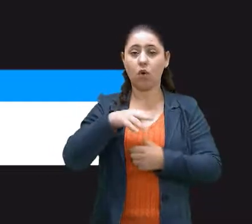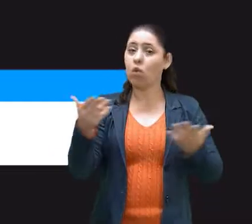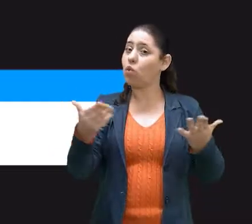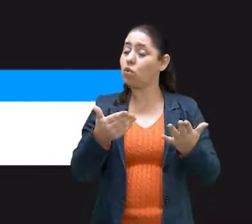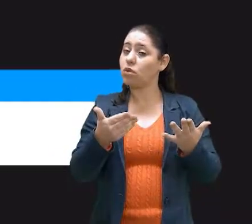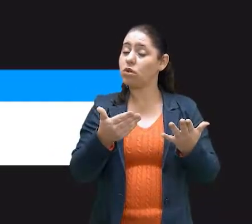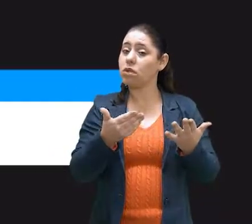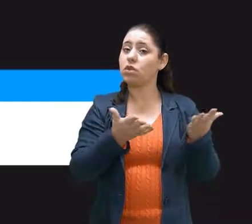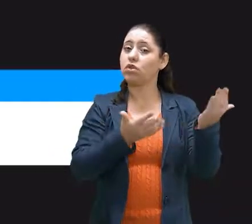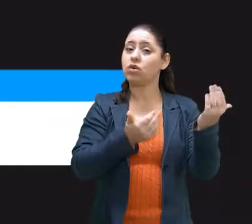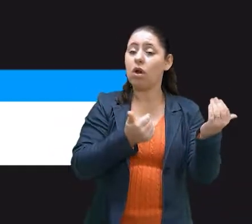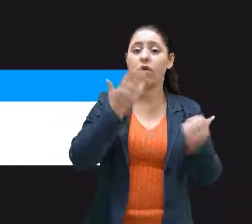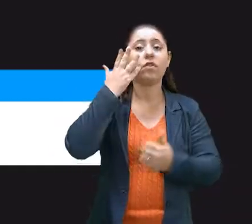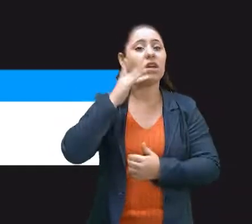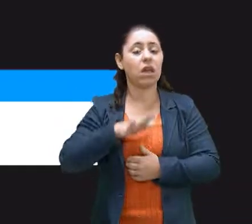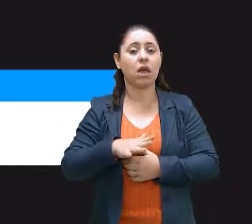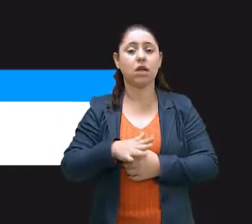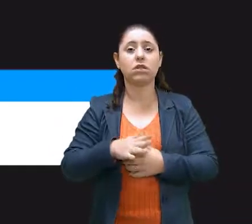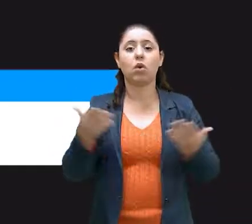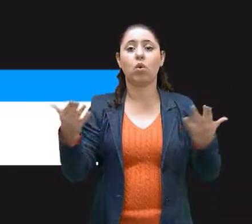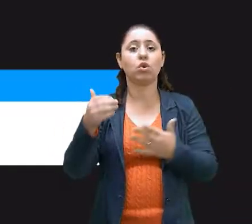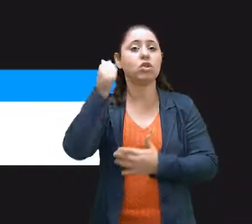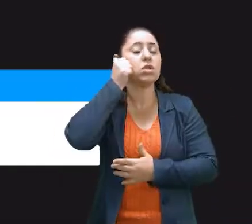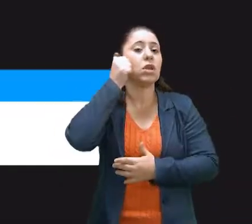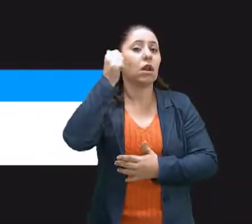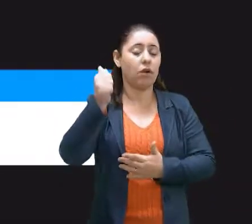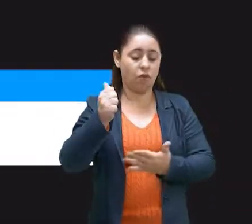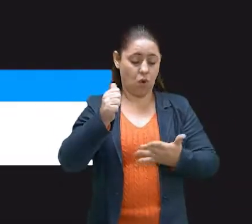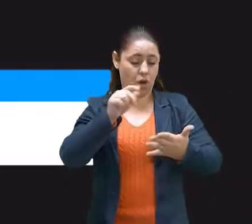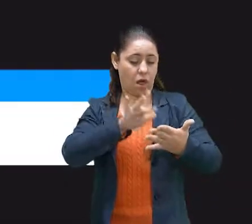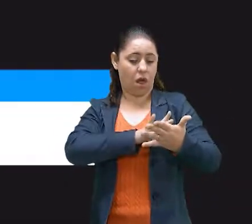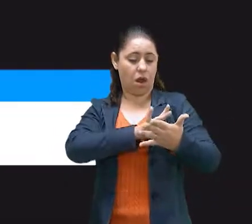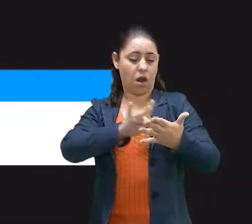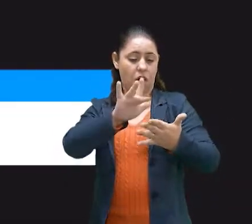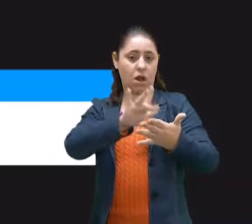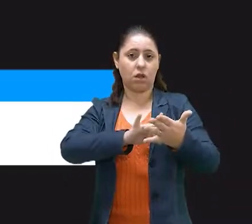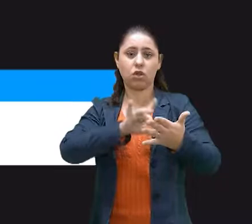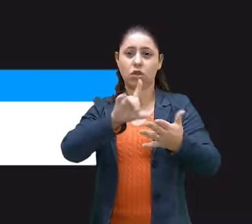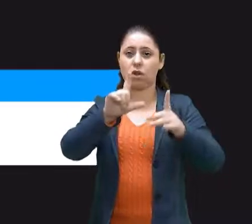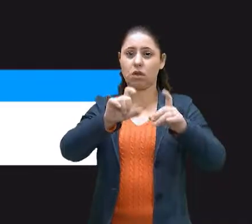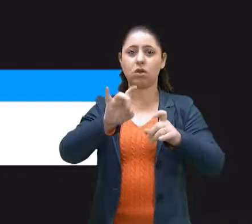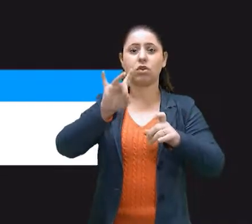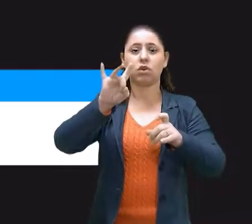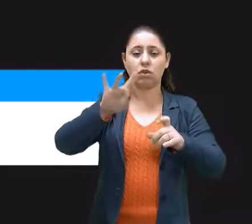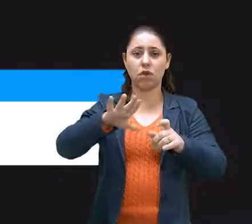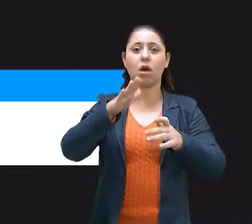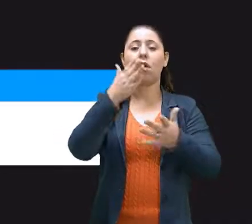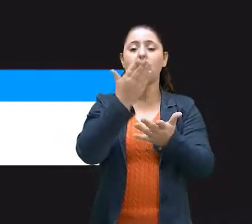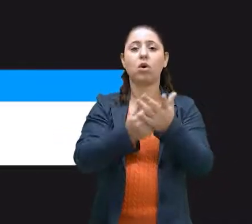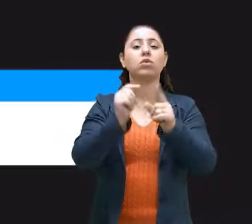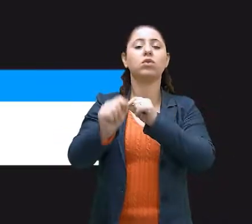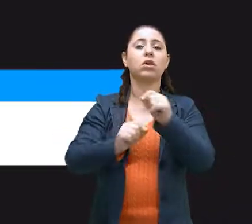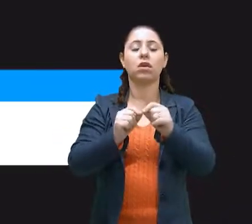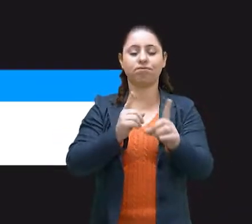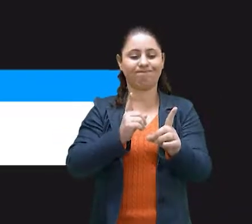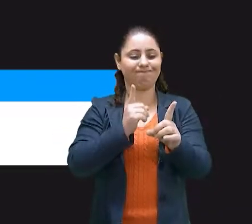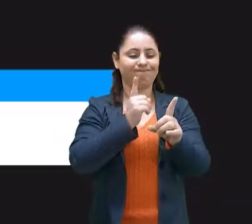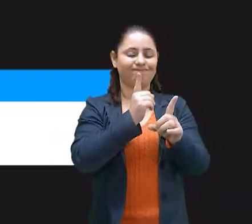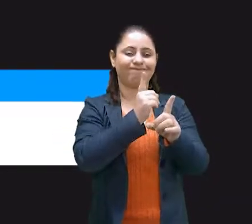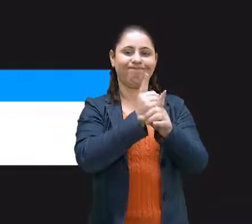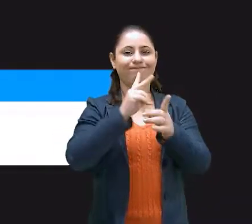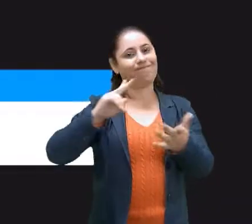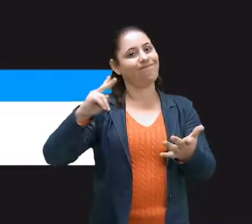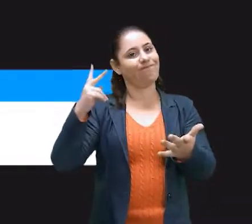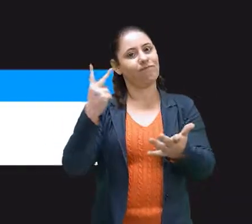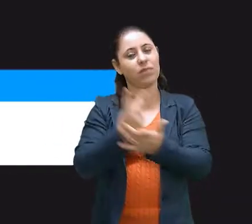quer, hoje é simples, as crianças, adolescentes, através de um tablet, através de um simples clique, podem cair